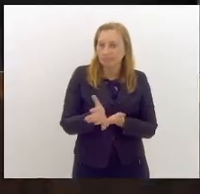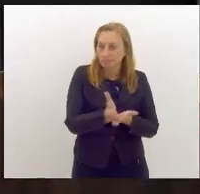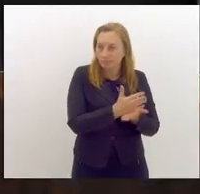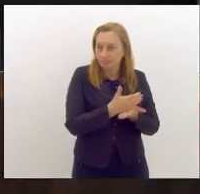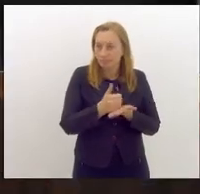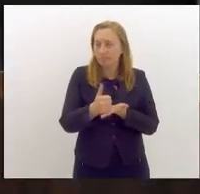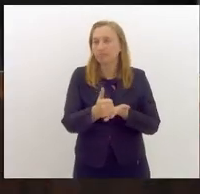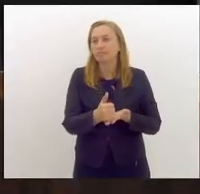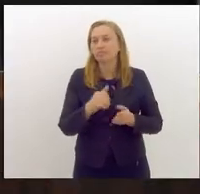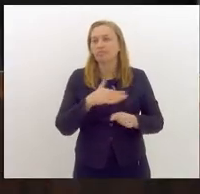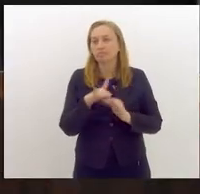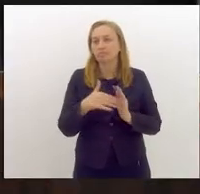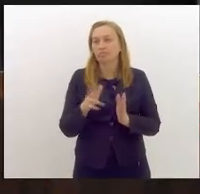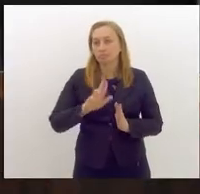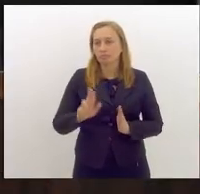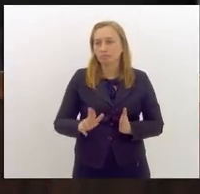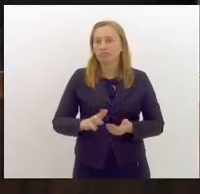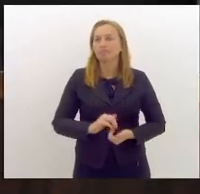autoria